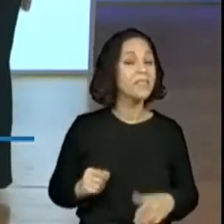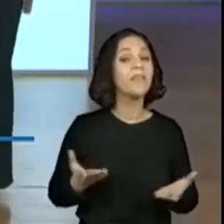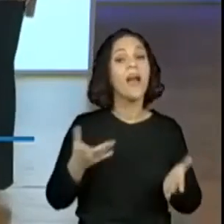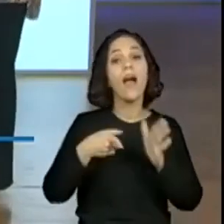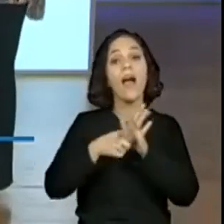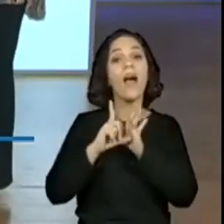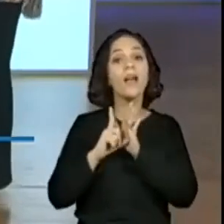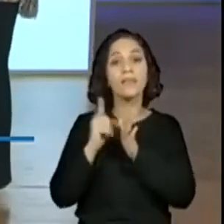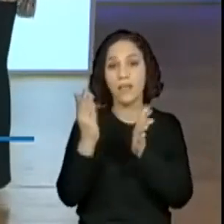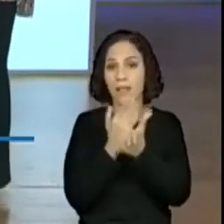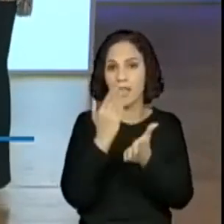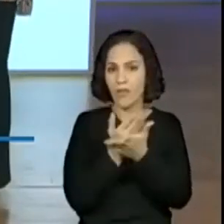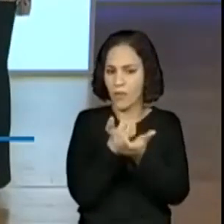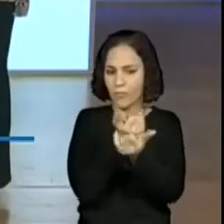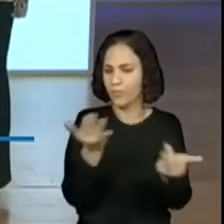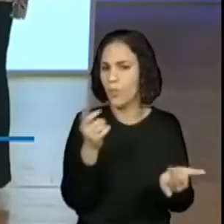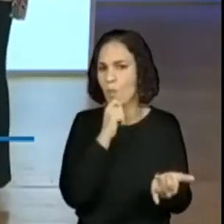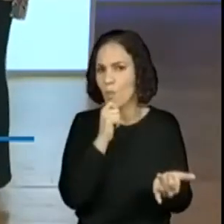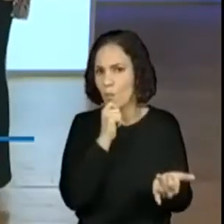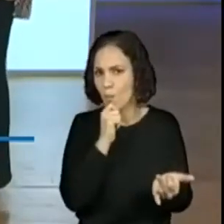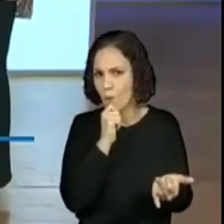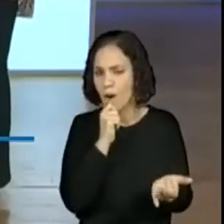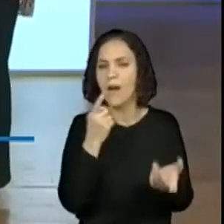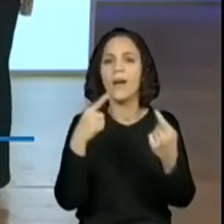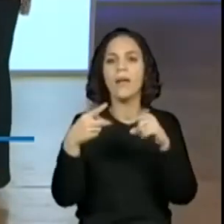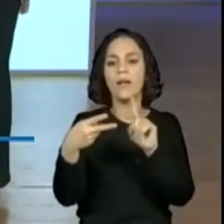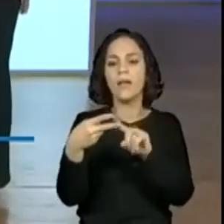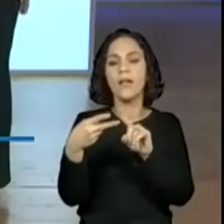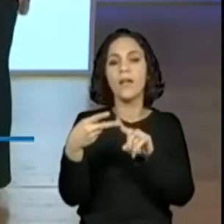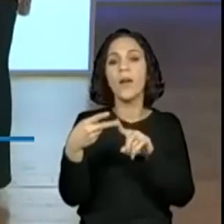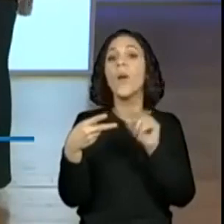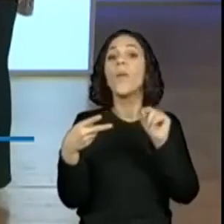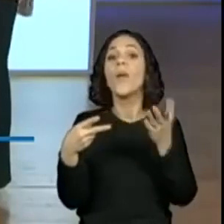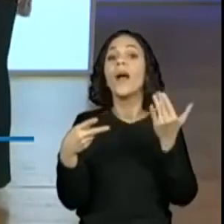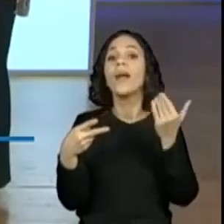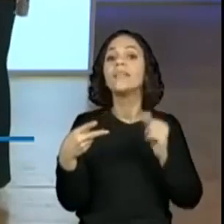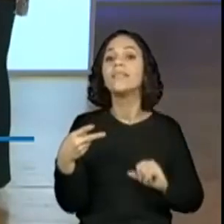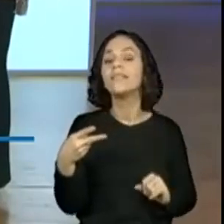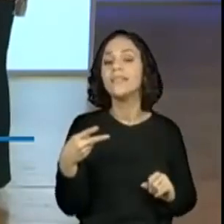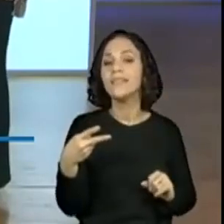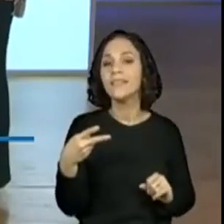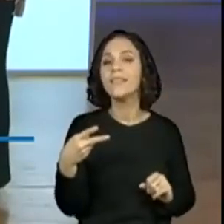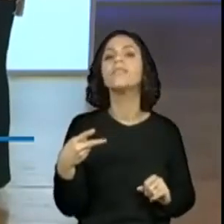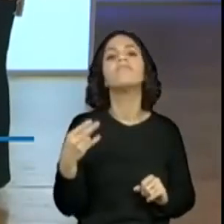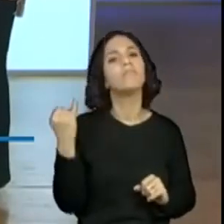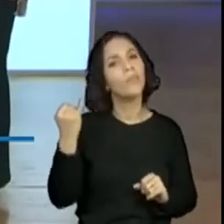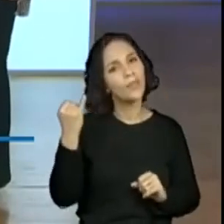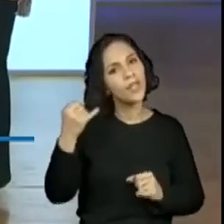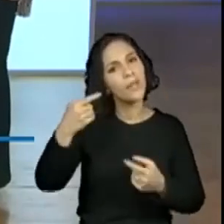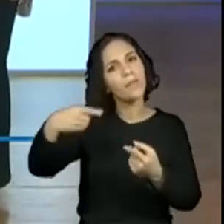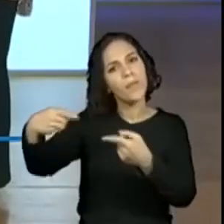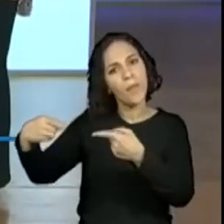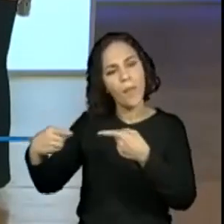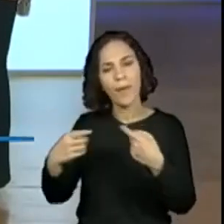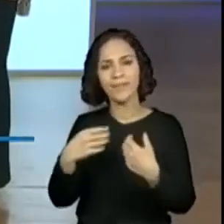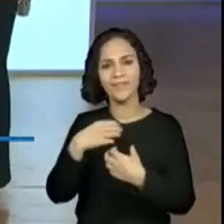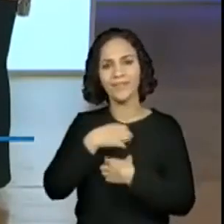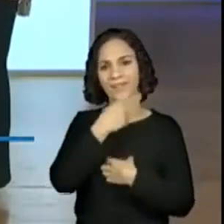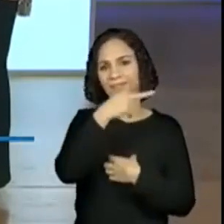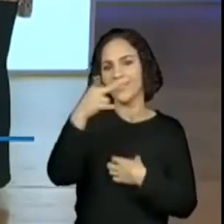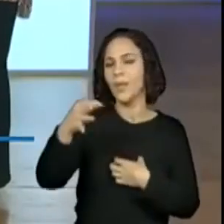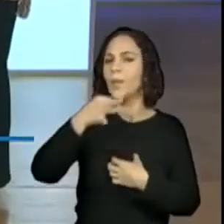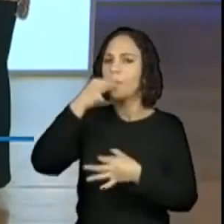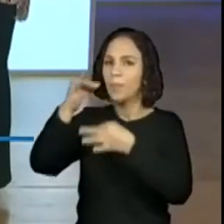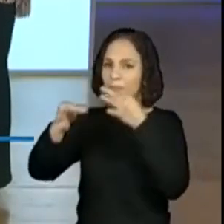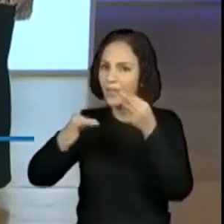só a professora Luc colocando a opinião dela legal professora muito importante esse debate a gente sentir a opinião de vocês isso